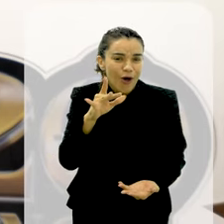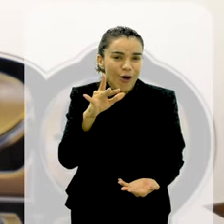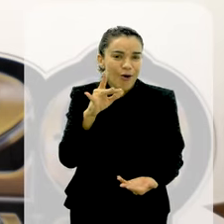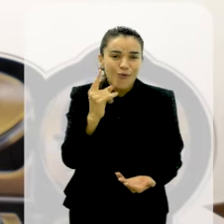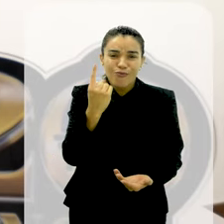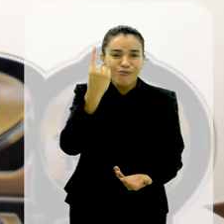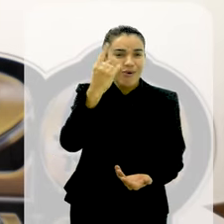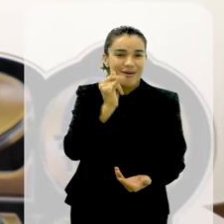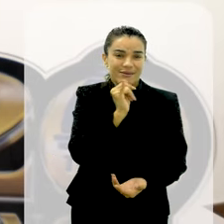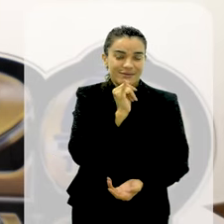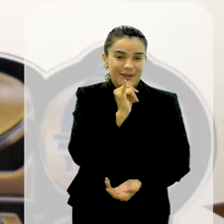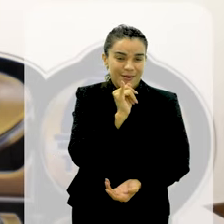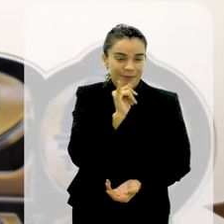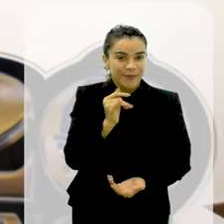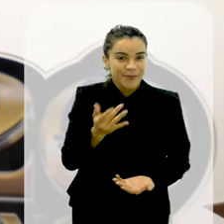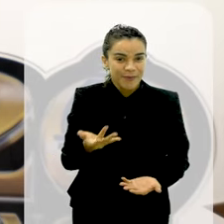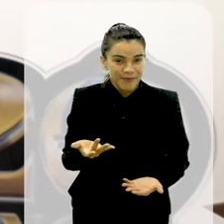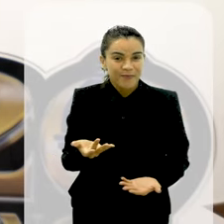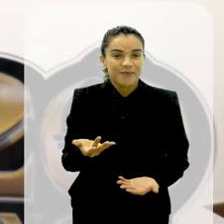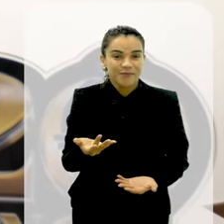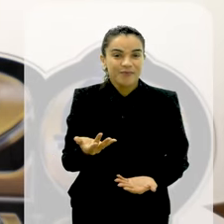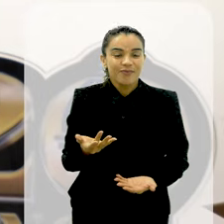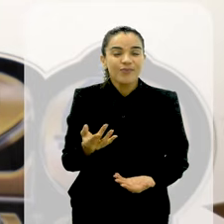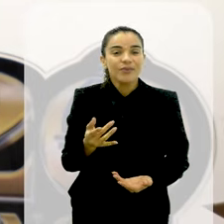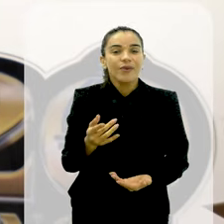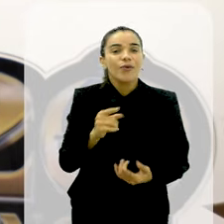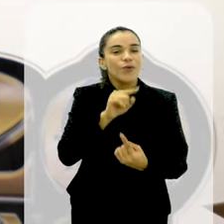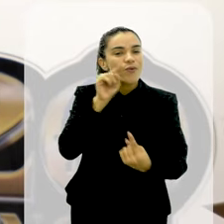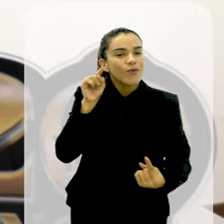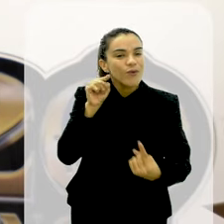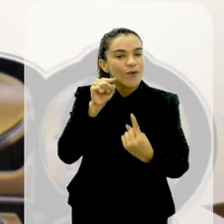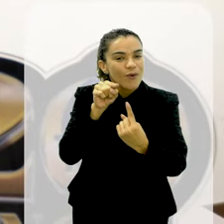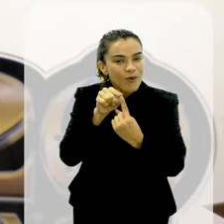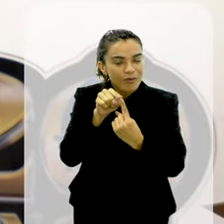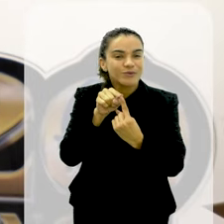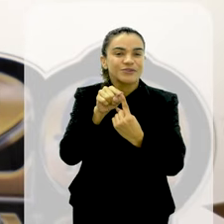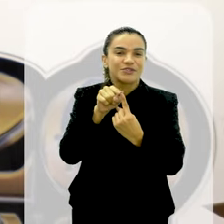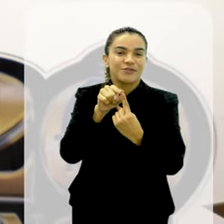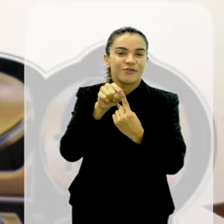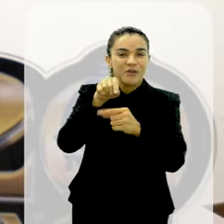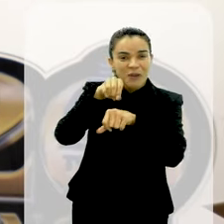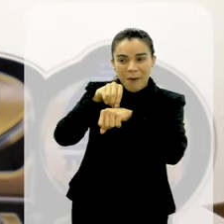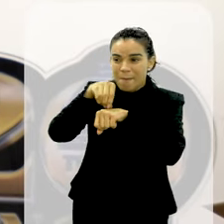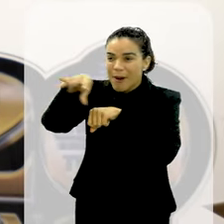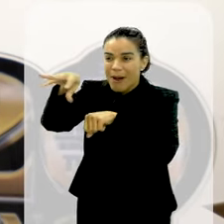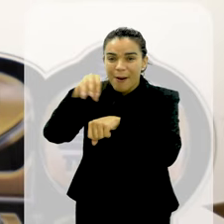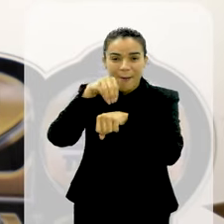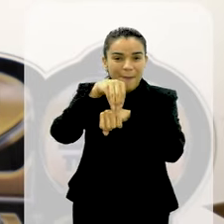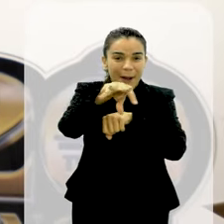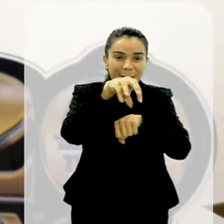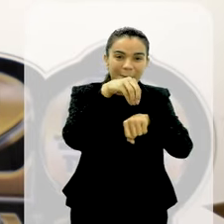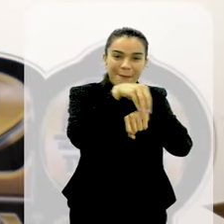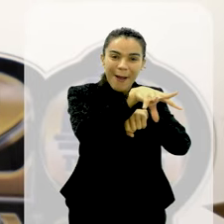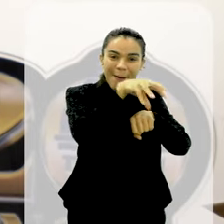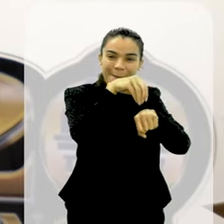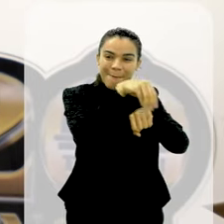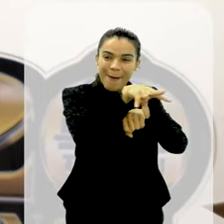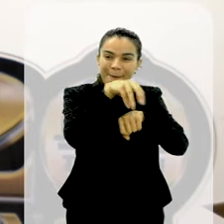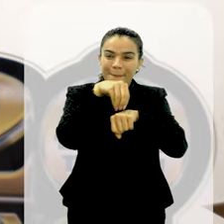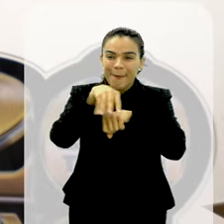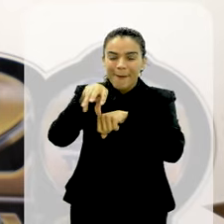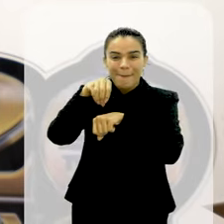muito particular, ele justamente retrata, né, o objetivo de chegar lá na ponta, de chegar lá e poder